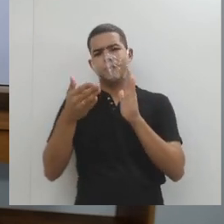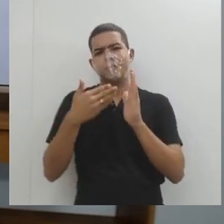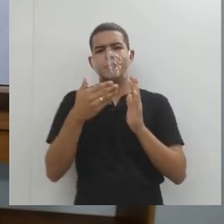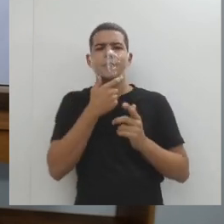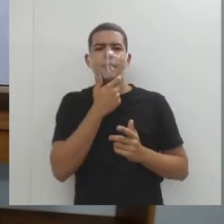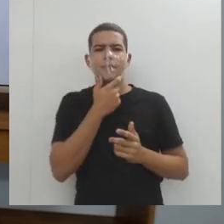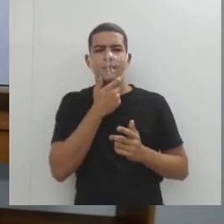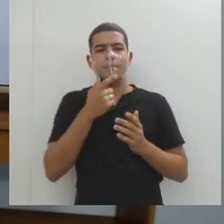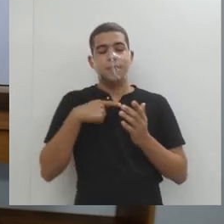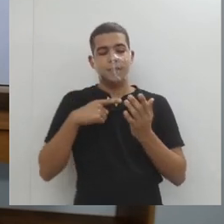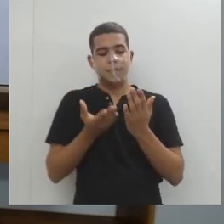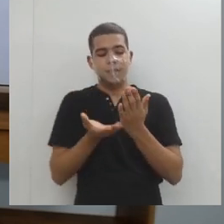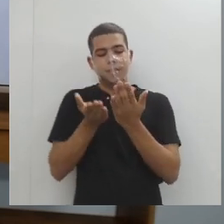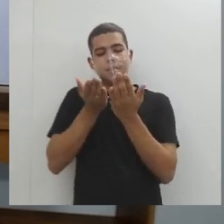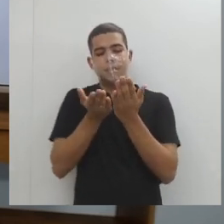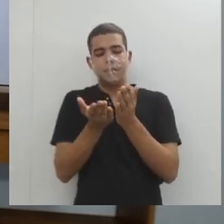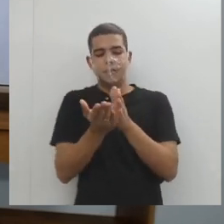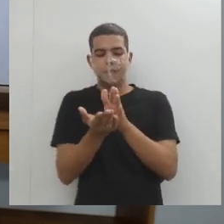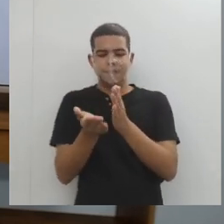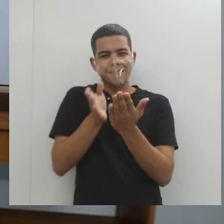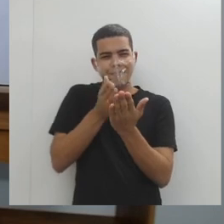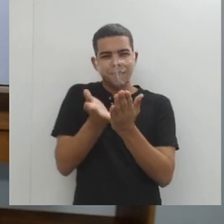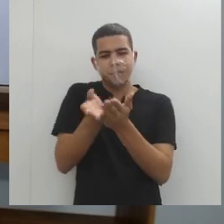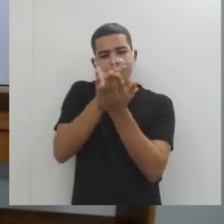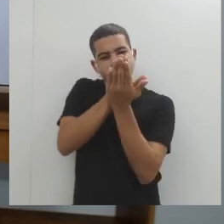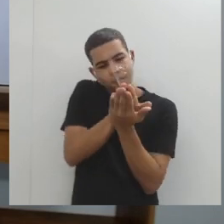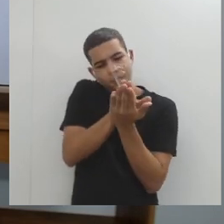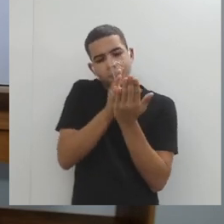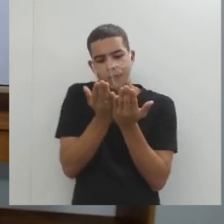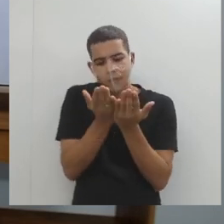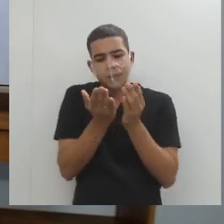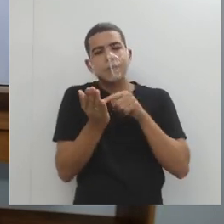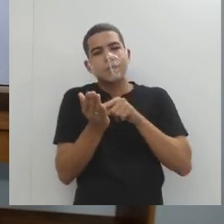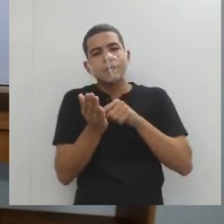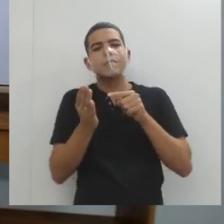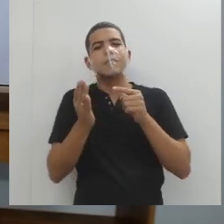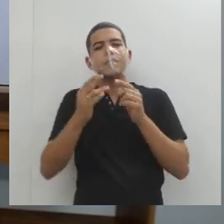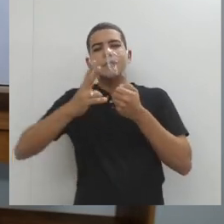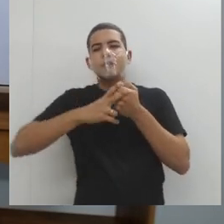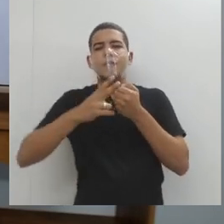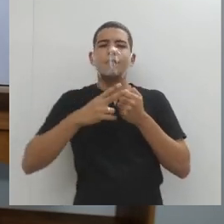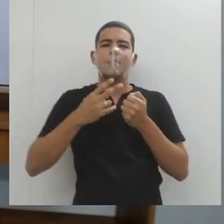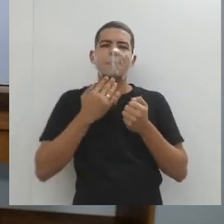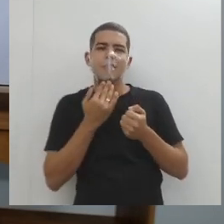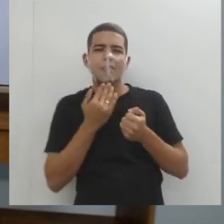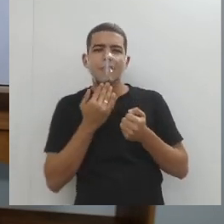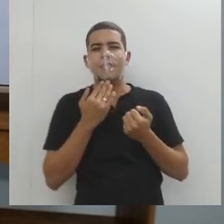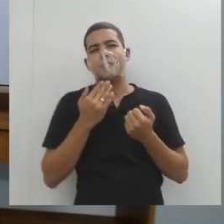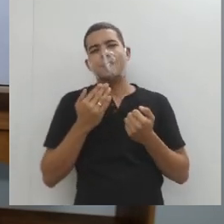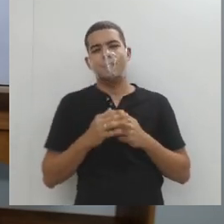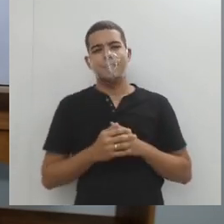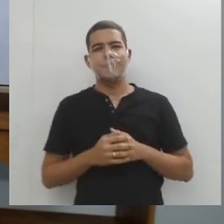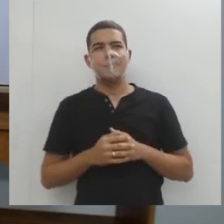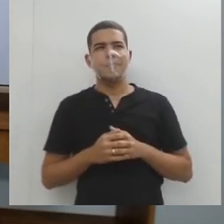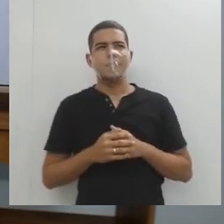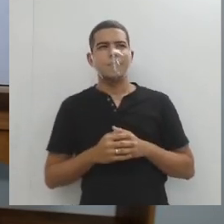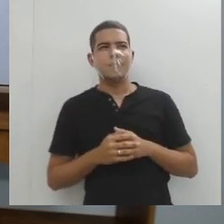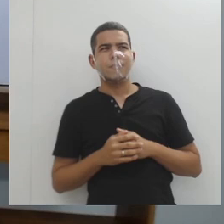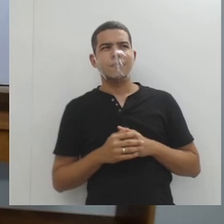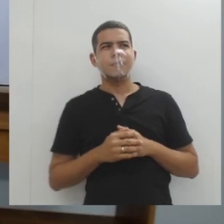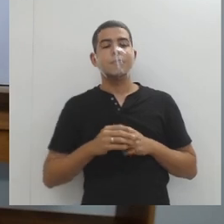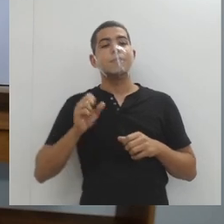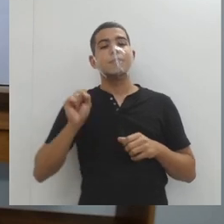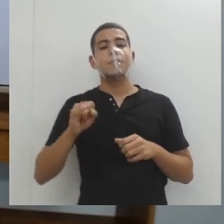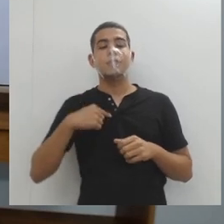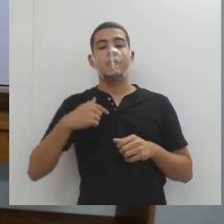Normalmente fica na parte de trás, você tem uma tabela de verbos irregulares. Esses verbos, eles vão ser alterados totalmente de forma quando eu for conjugá-los